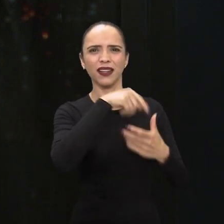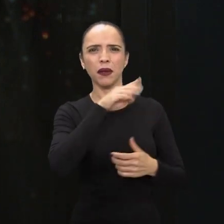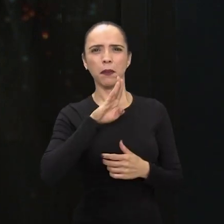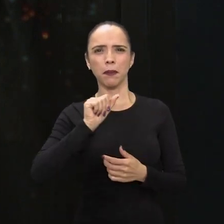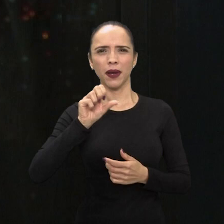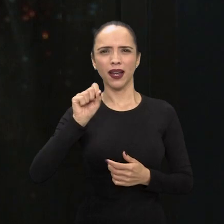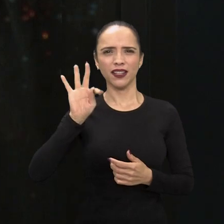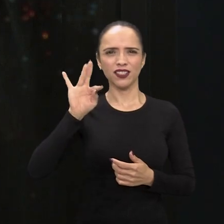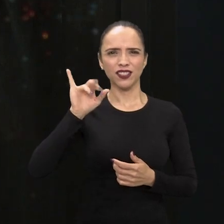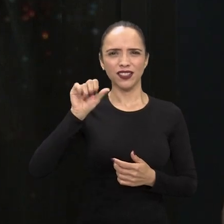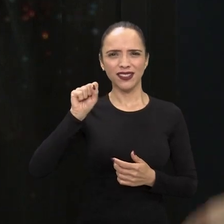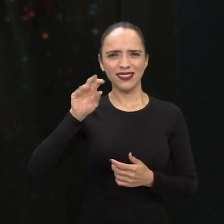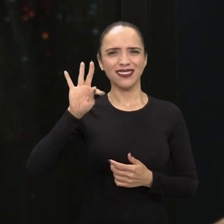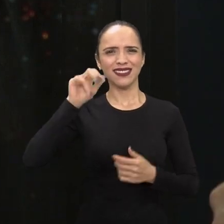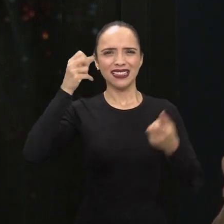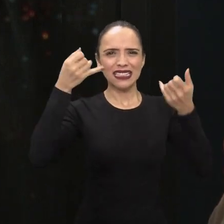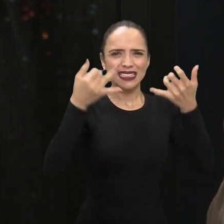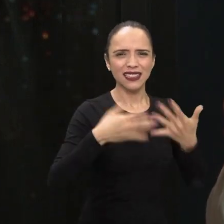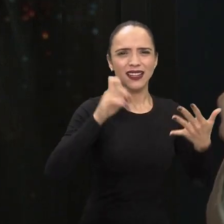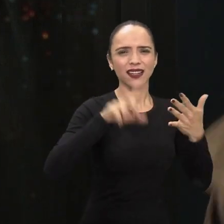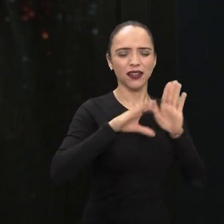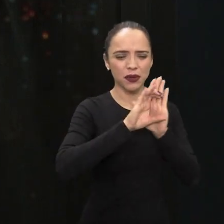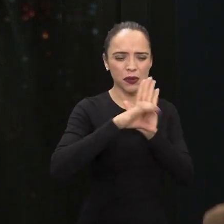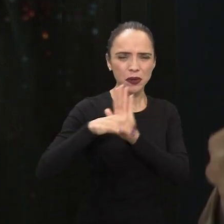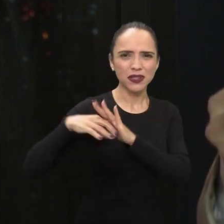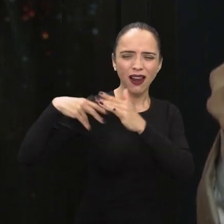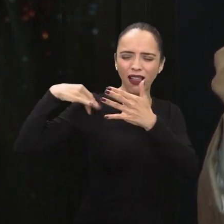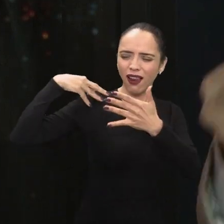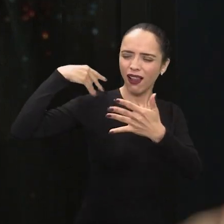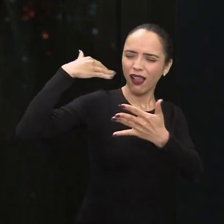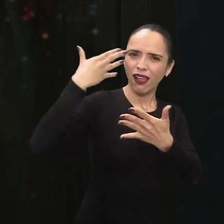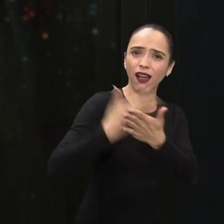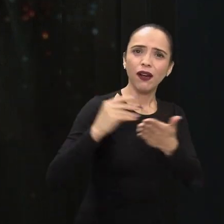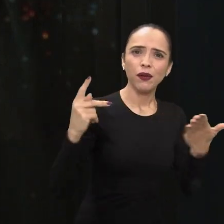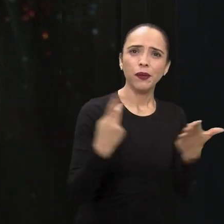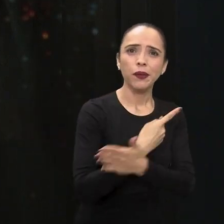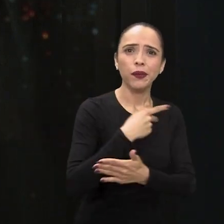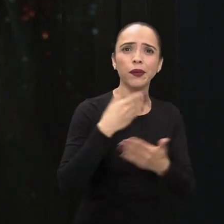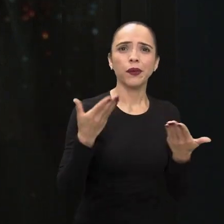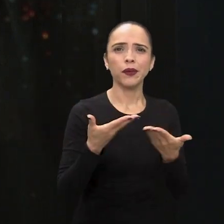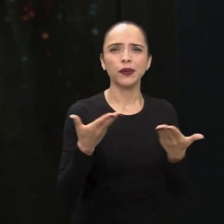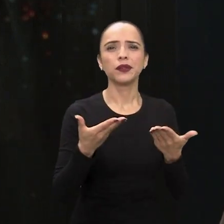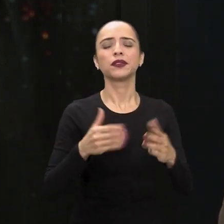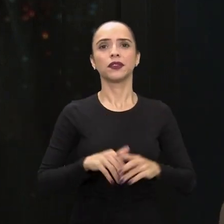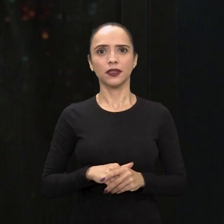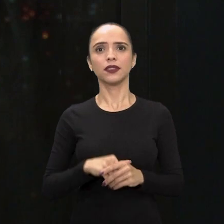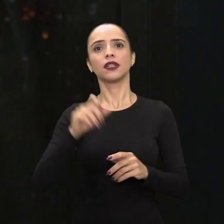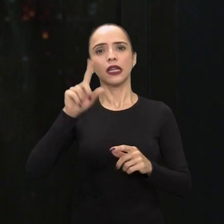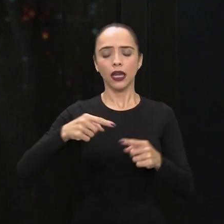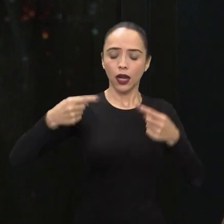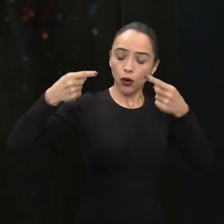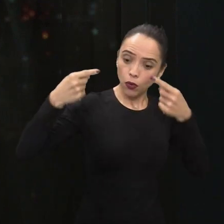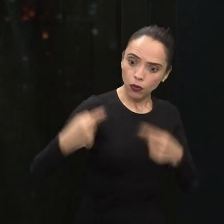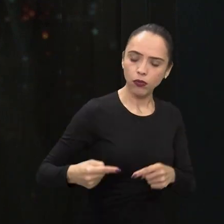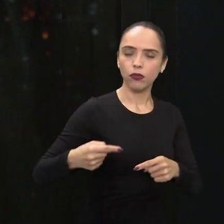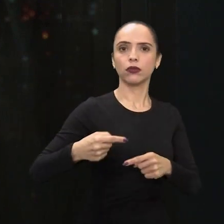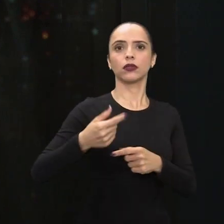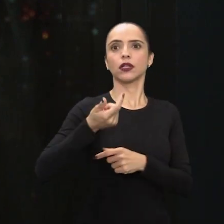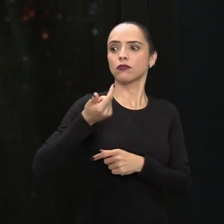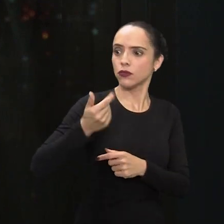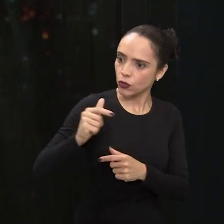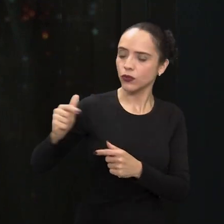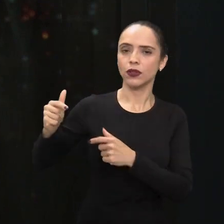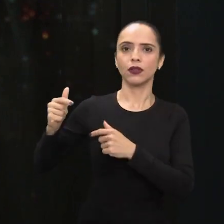Nilo Batista né que você é um conceito também é histórico é recorrente né então combater essa politização valorizar